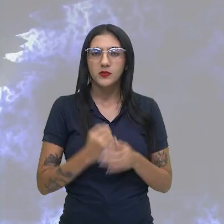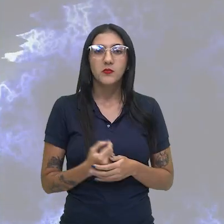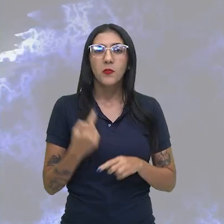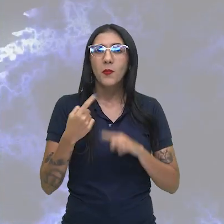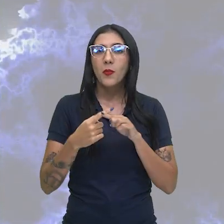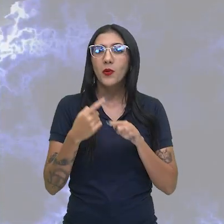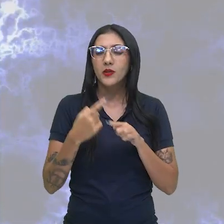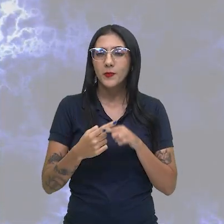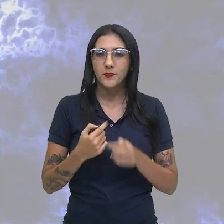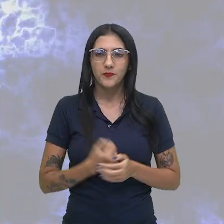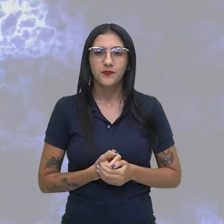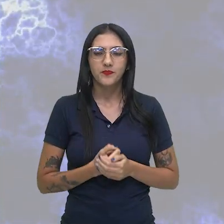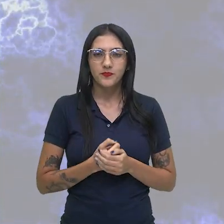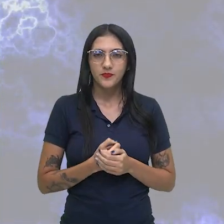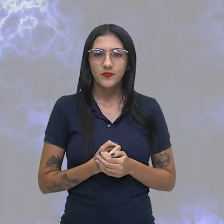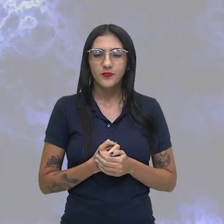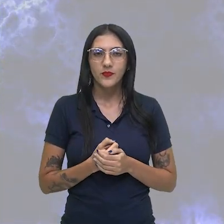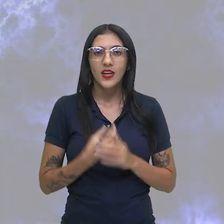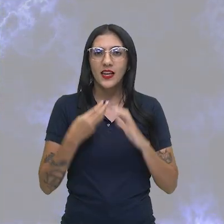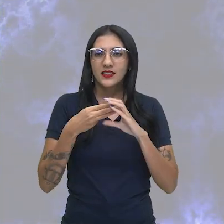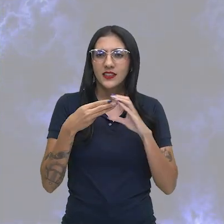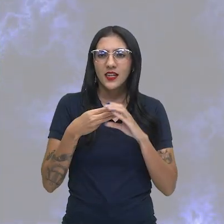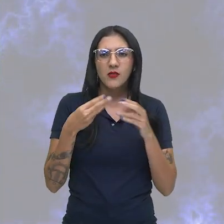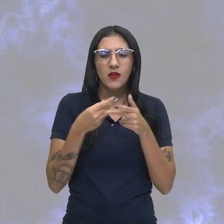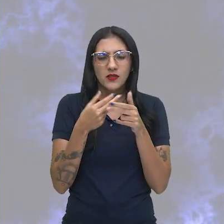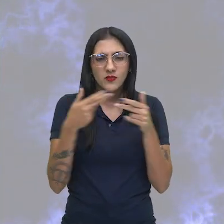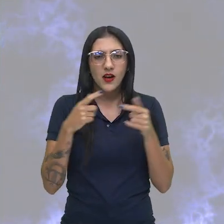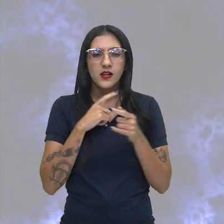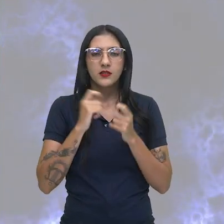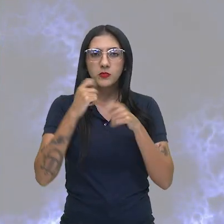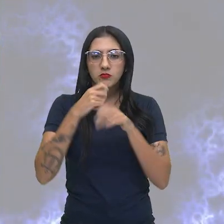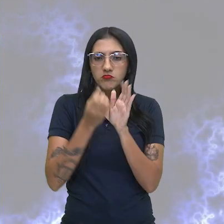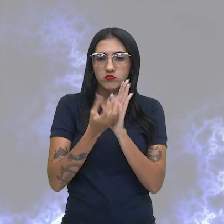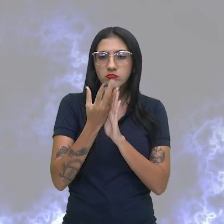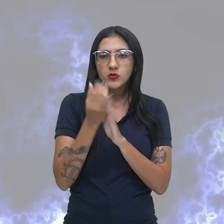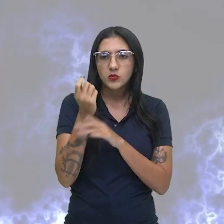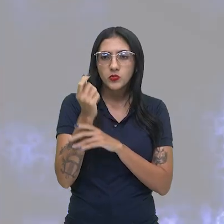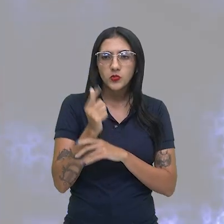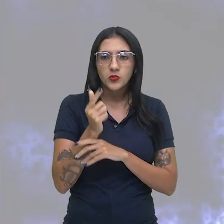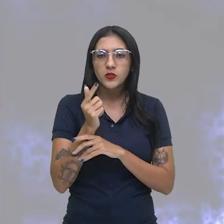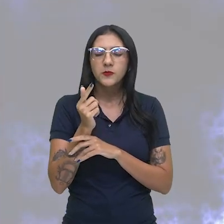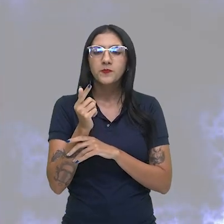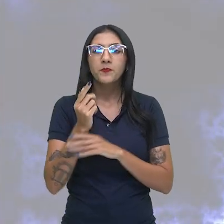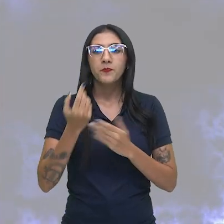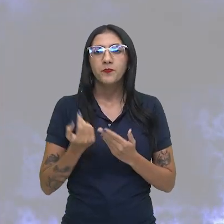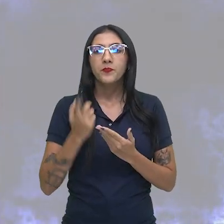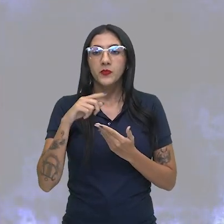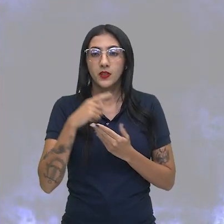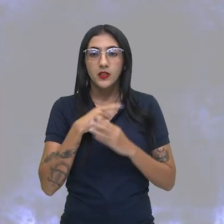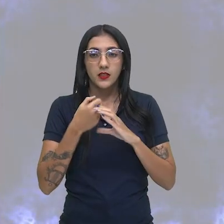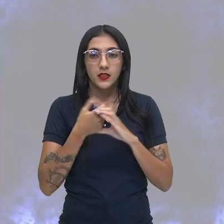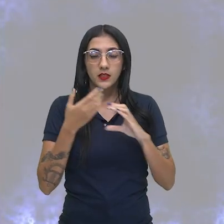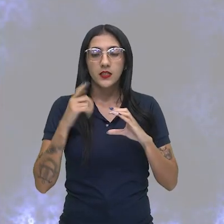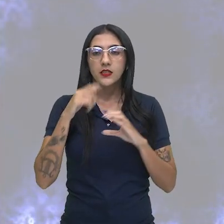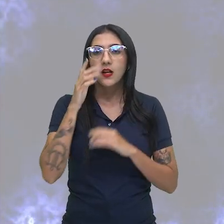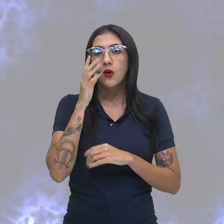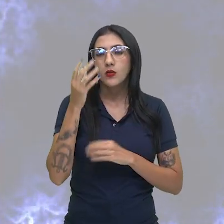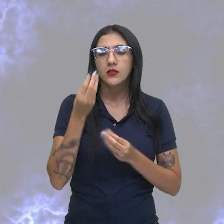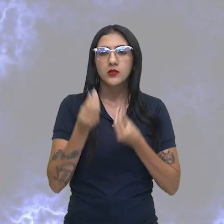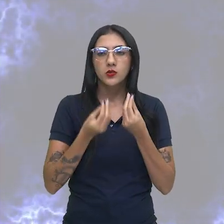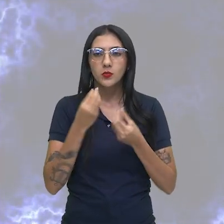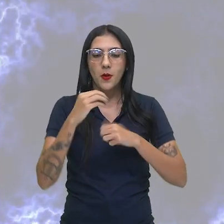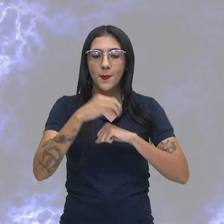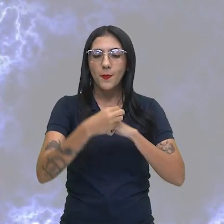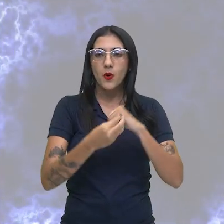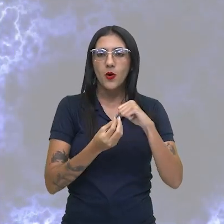por organismos capazes de emitir luz. A bioluminescência ocorre quando uma